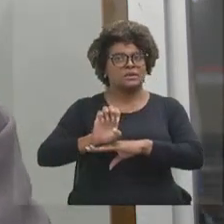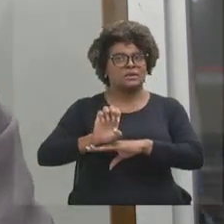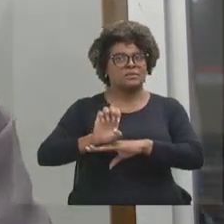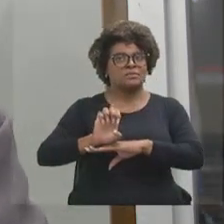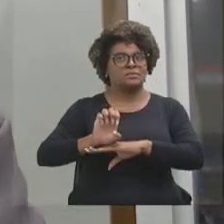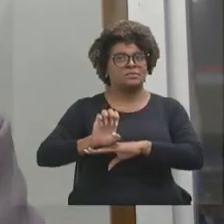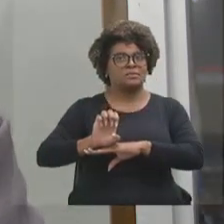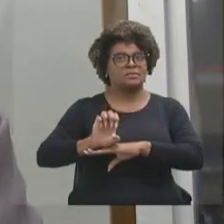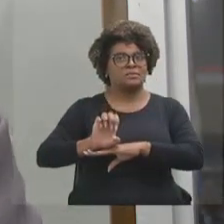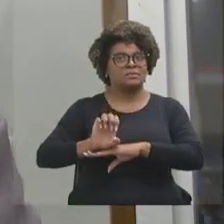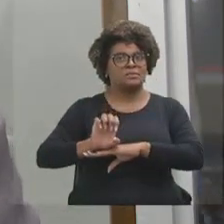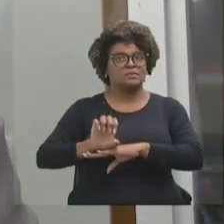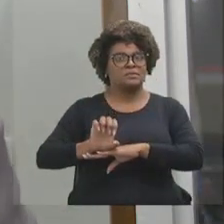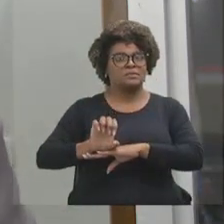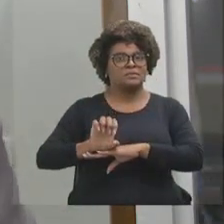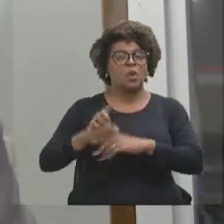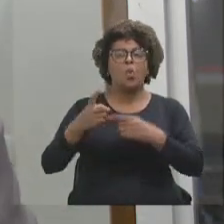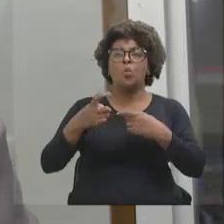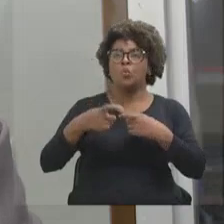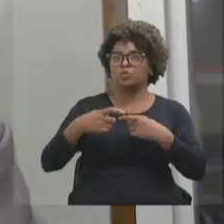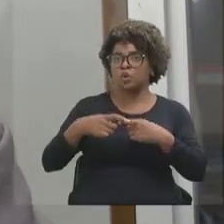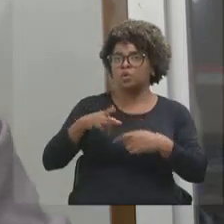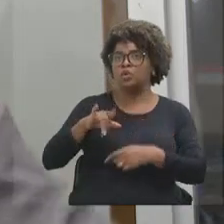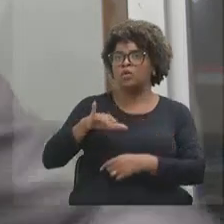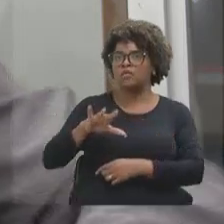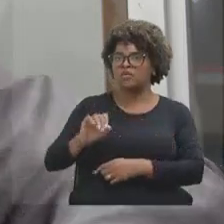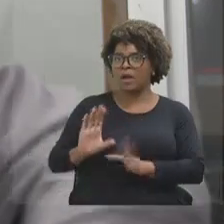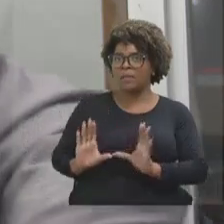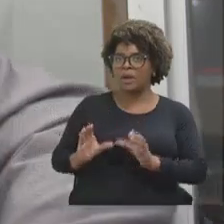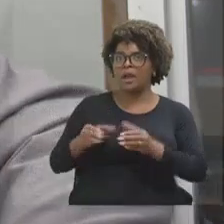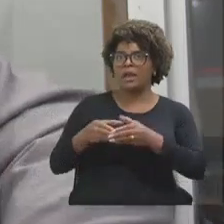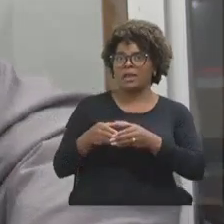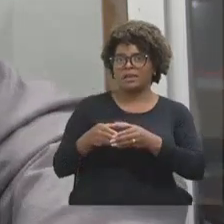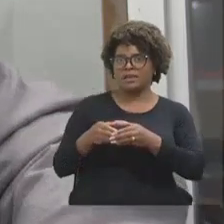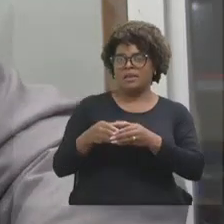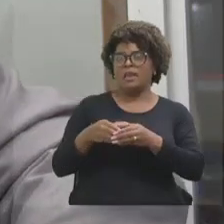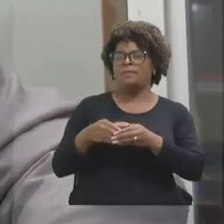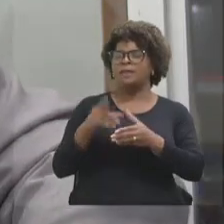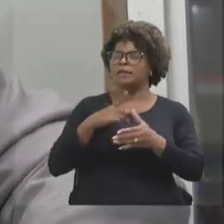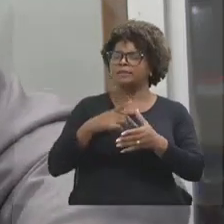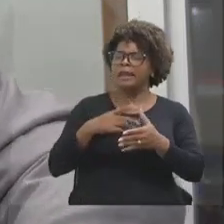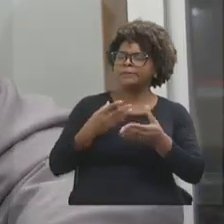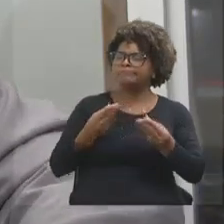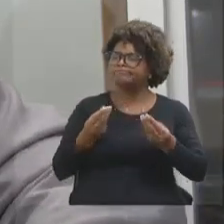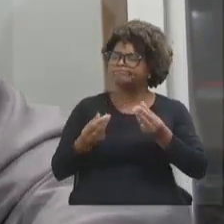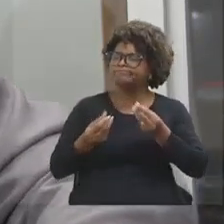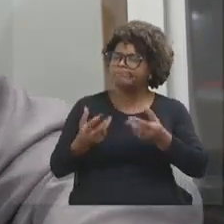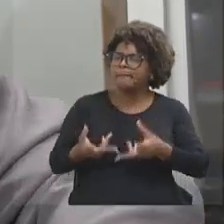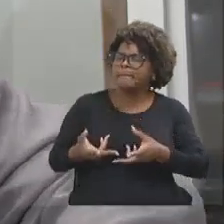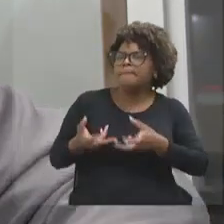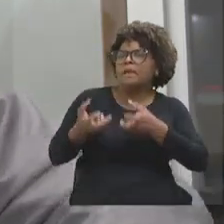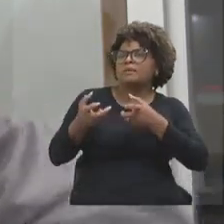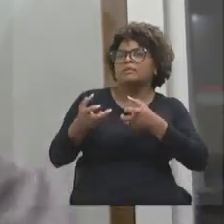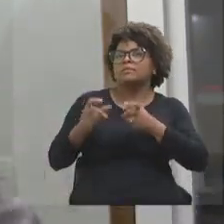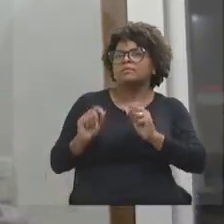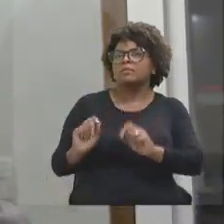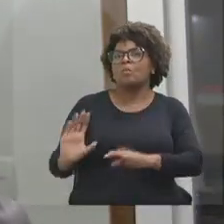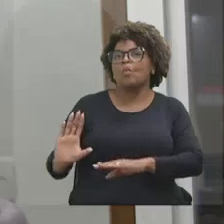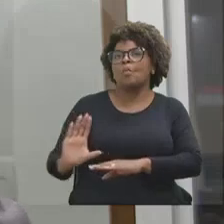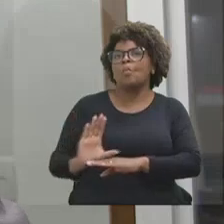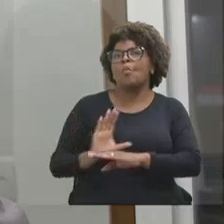e equipe da CS tem tido uma sensibilidade a isso visto que os investimentos